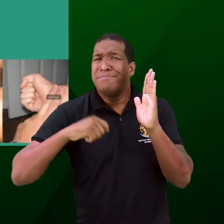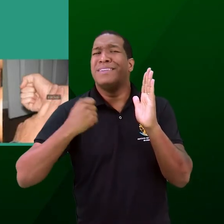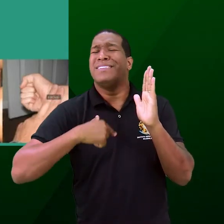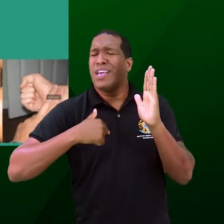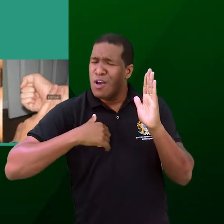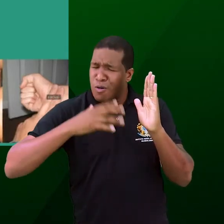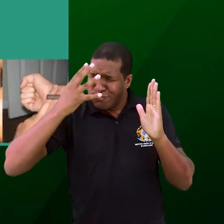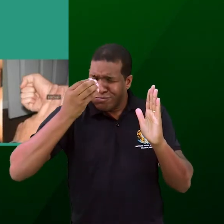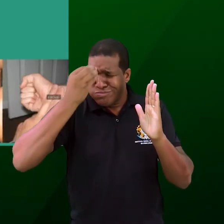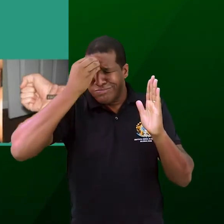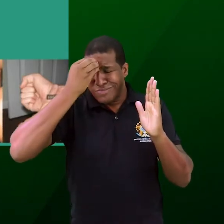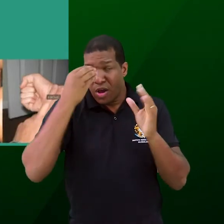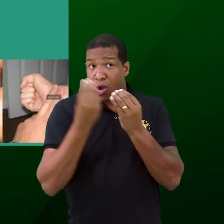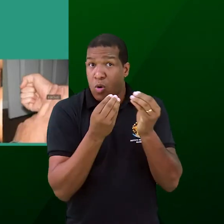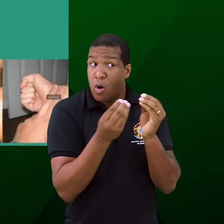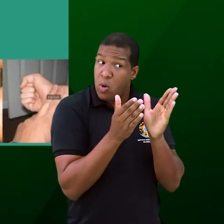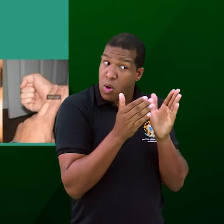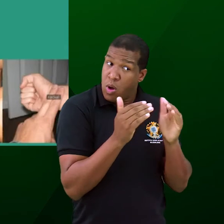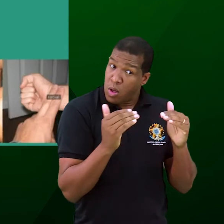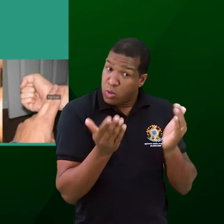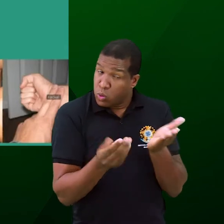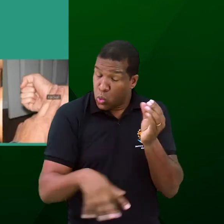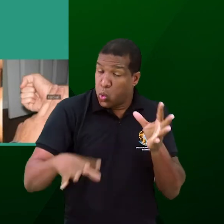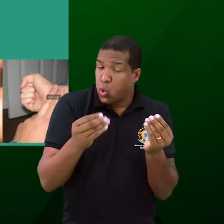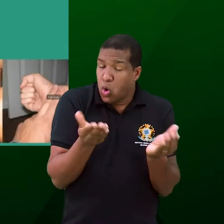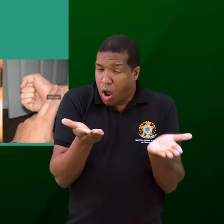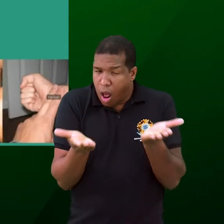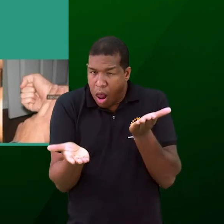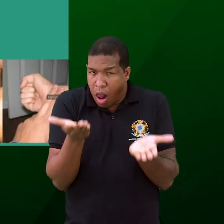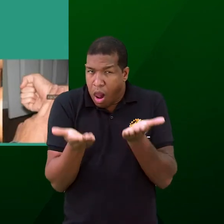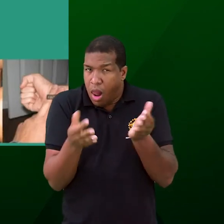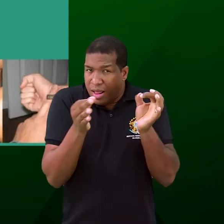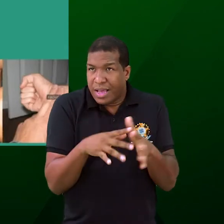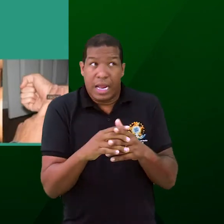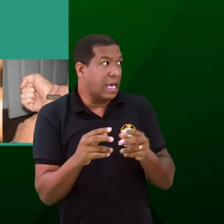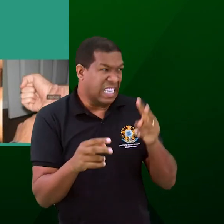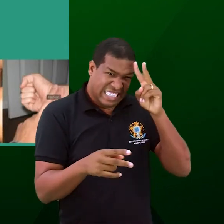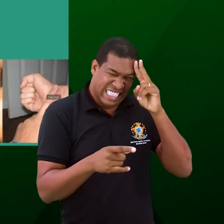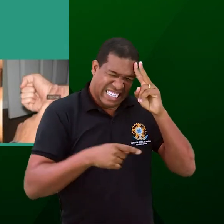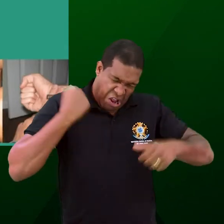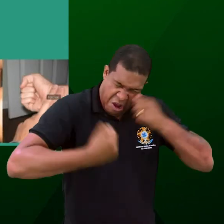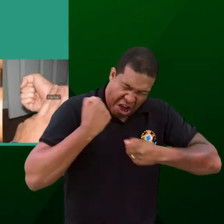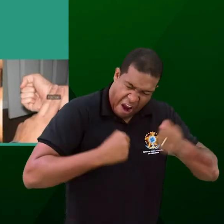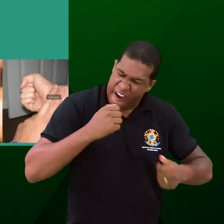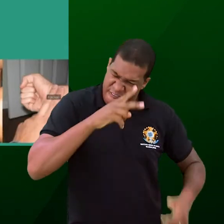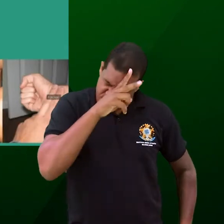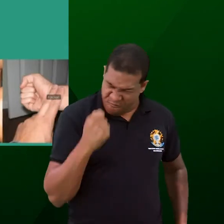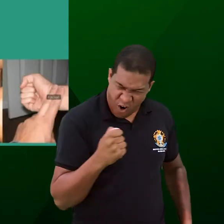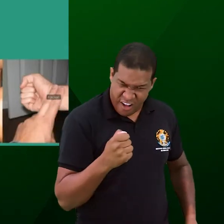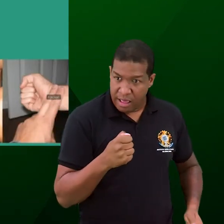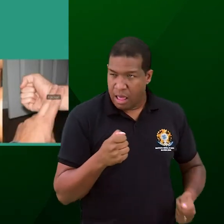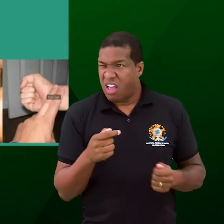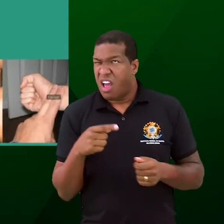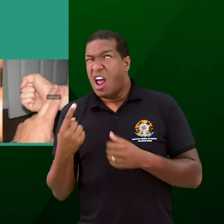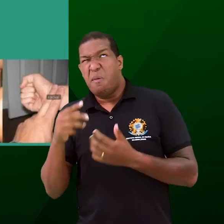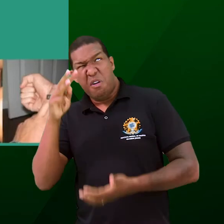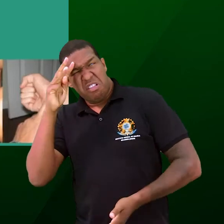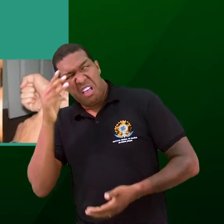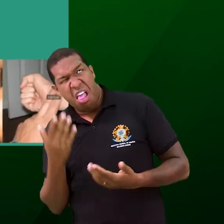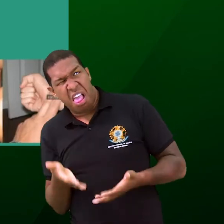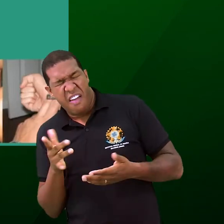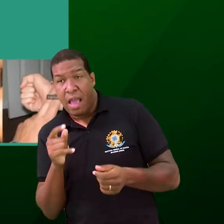E, por fim, a gente vai ter o princípio da especificidade, tá? E aí, não entra tanto